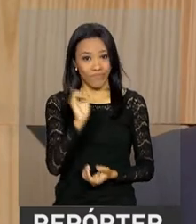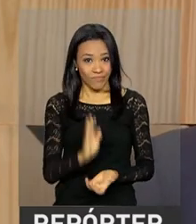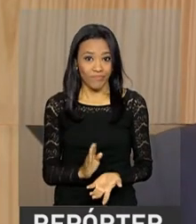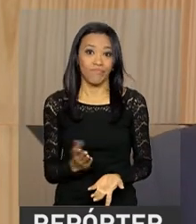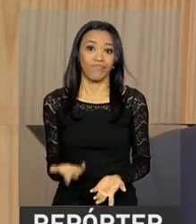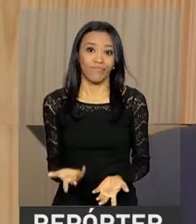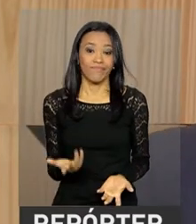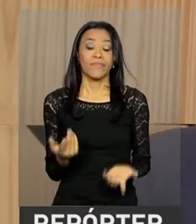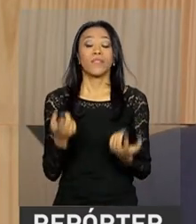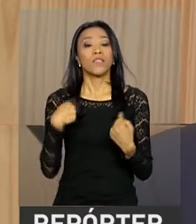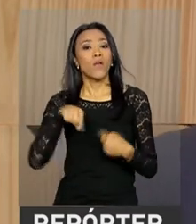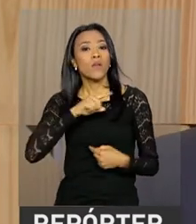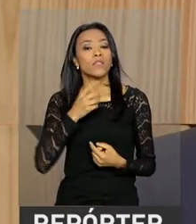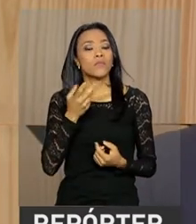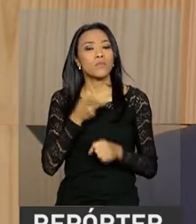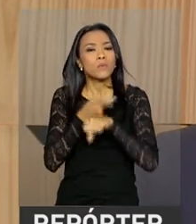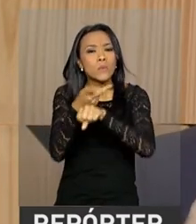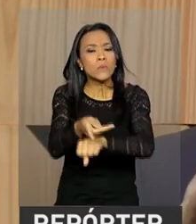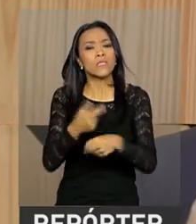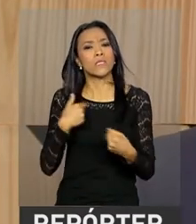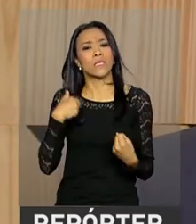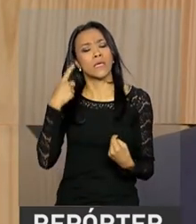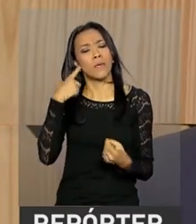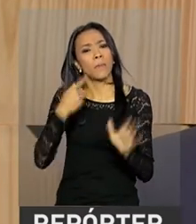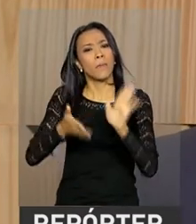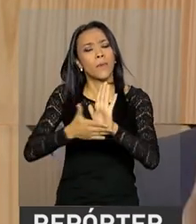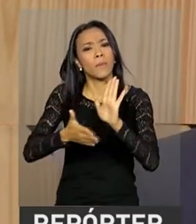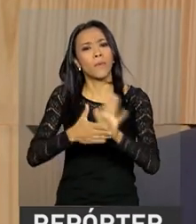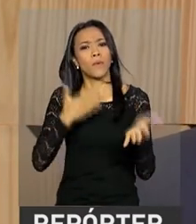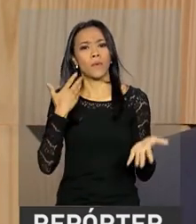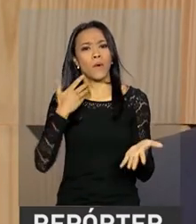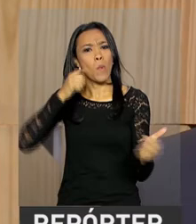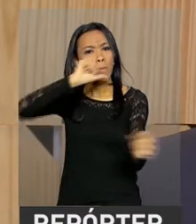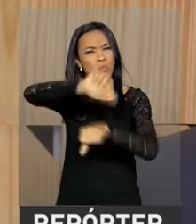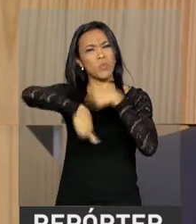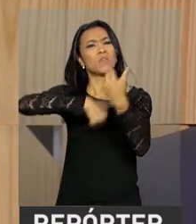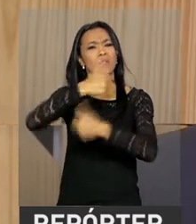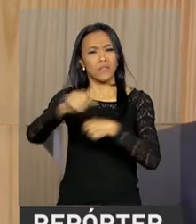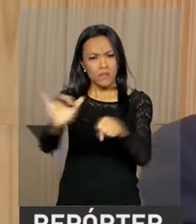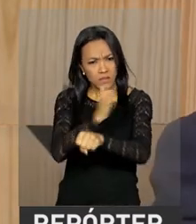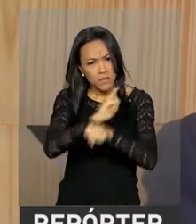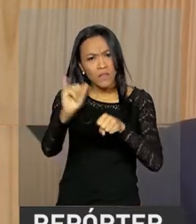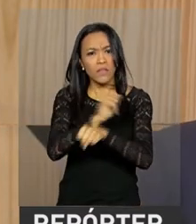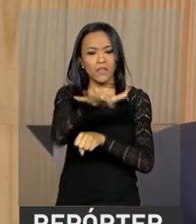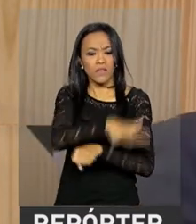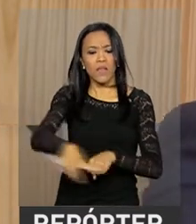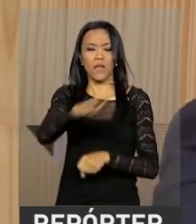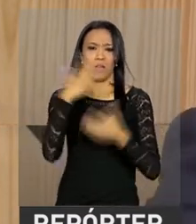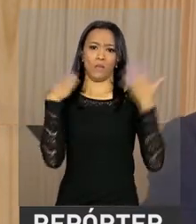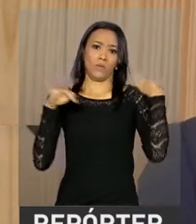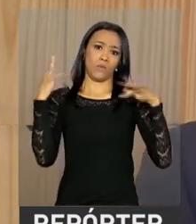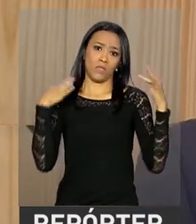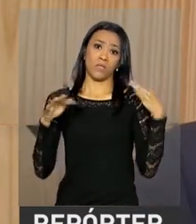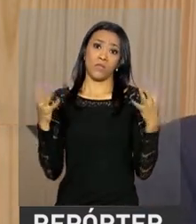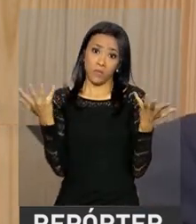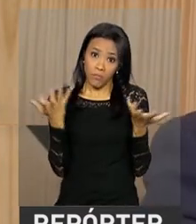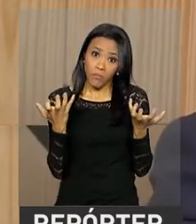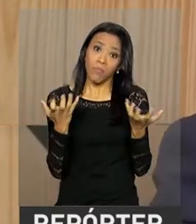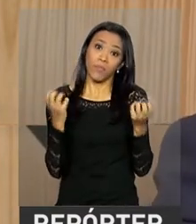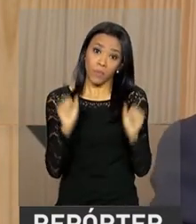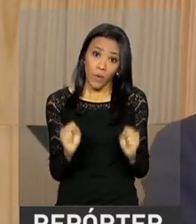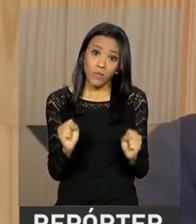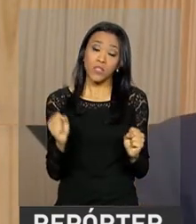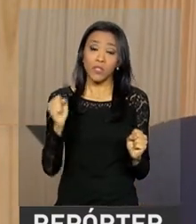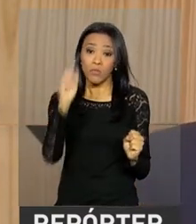fazer busca fazer propõe reformas noturnas mesmo que estejam de acordo com esse conjunto para que o brasil se